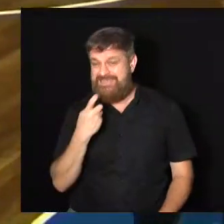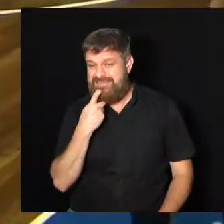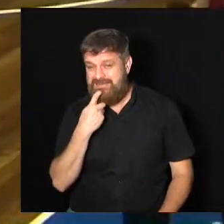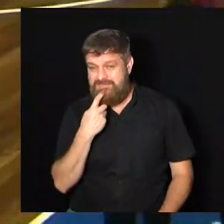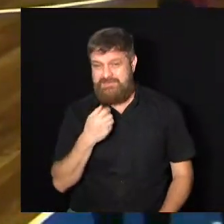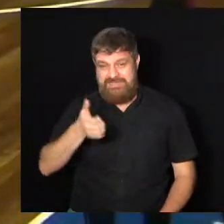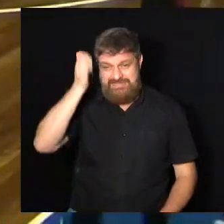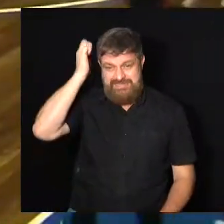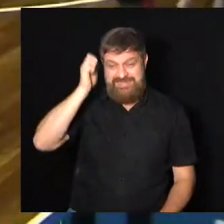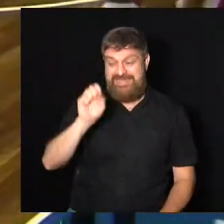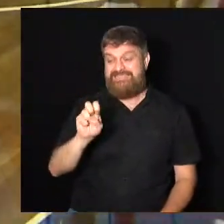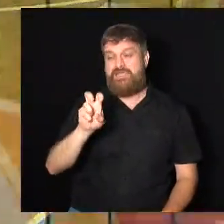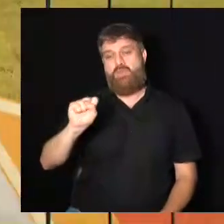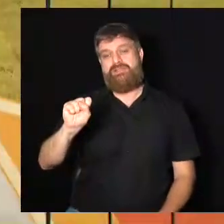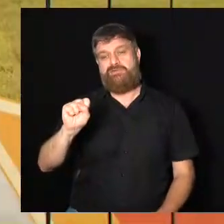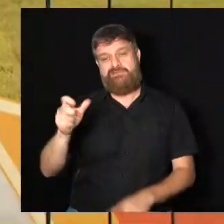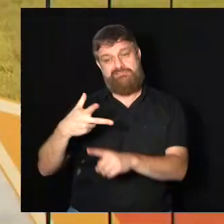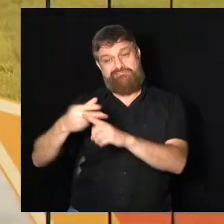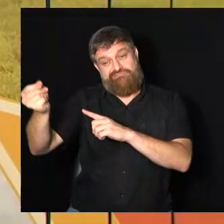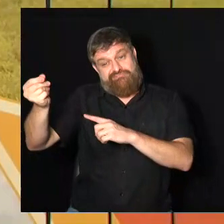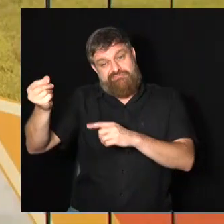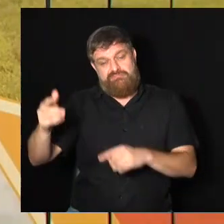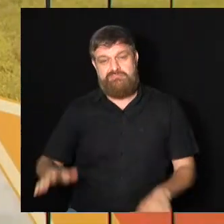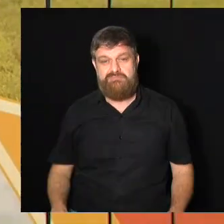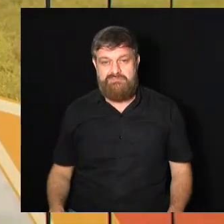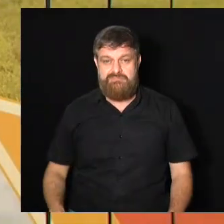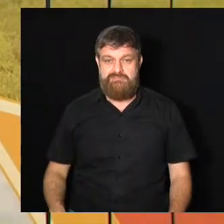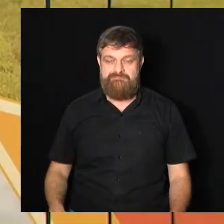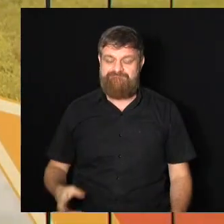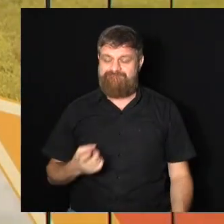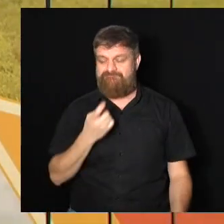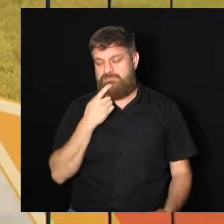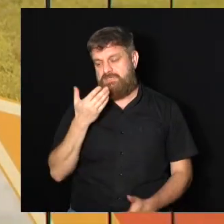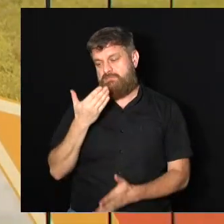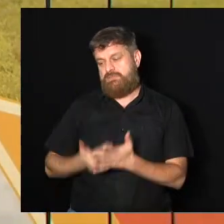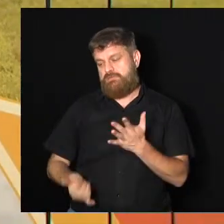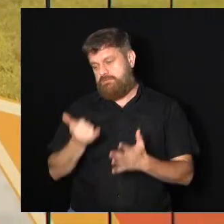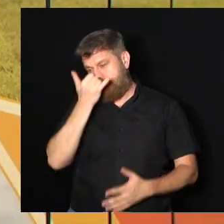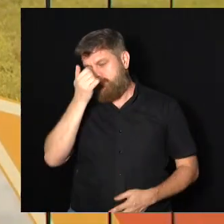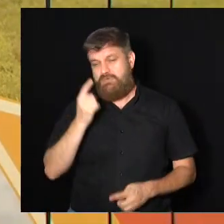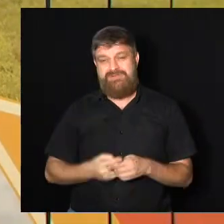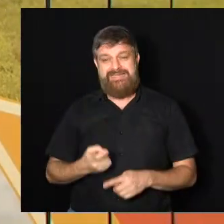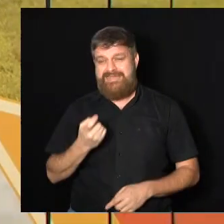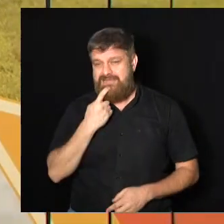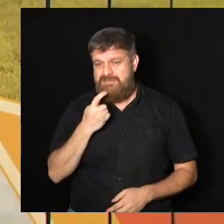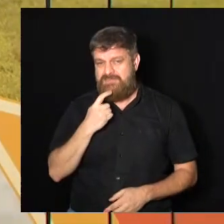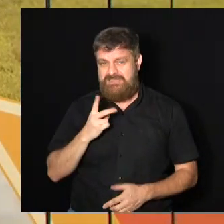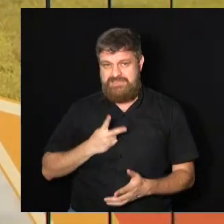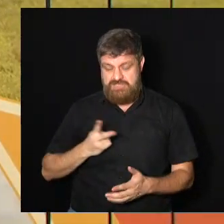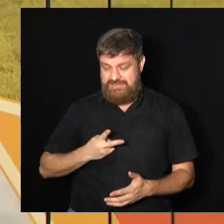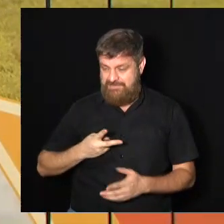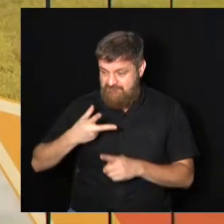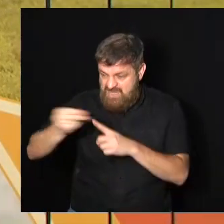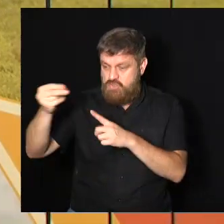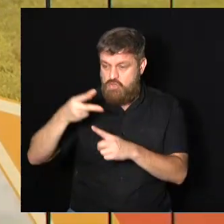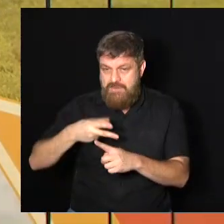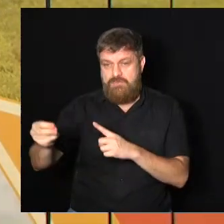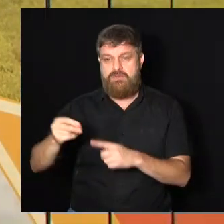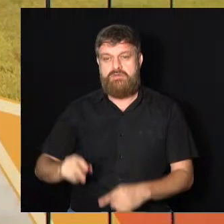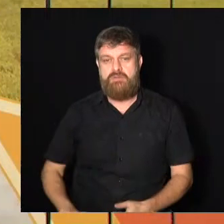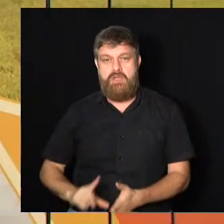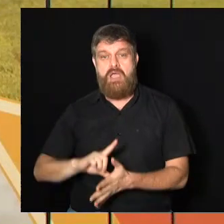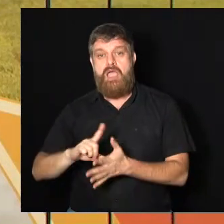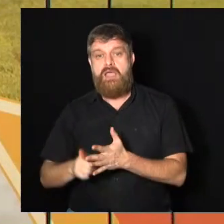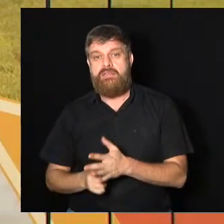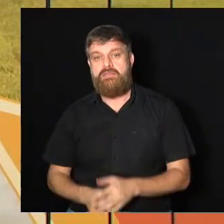André 58. Derrota inesperada, até porque as campineiras vinham de 2 vitórias. Próximo